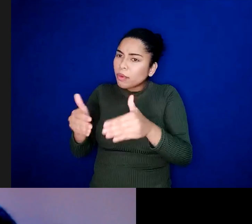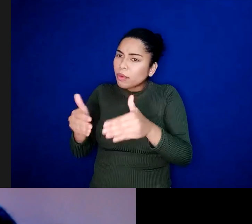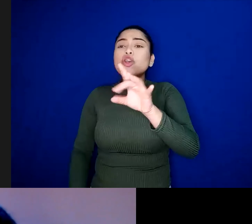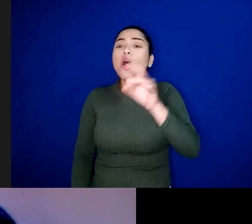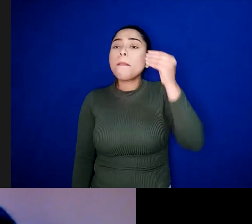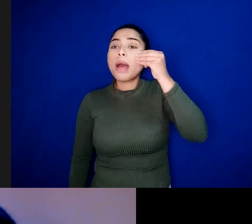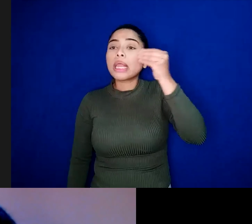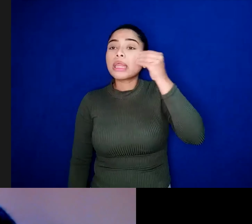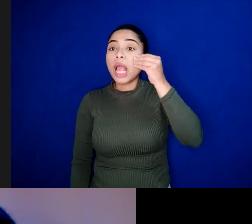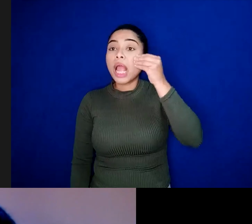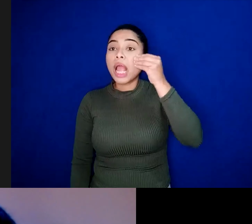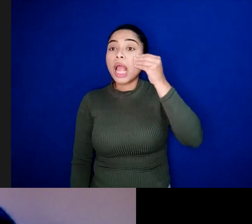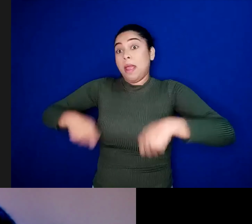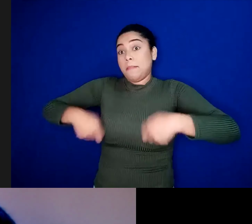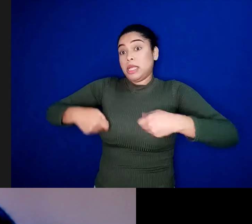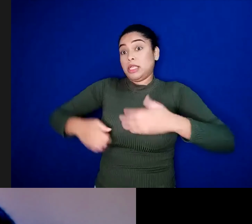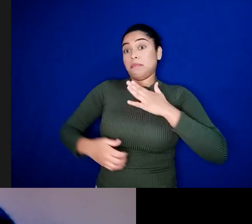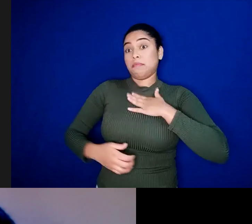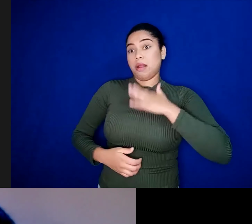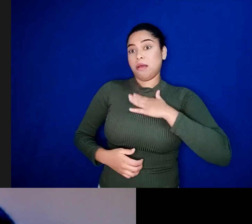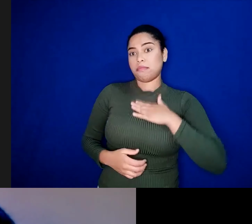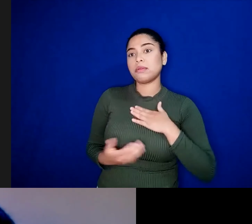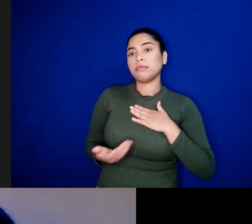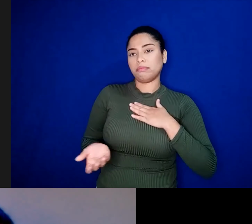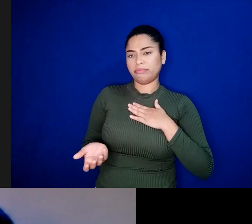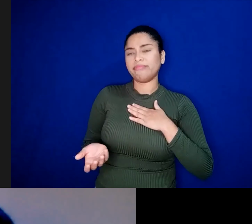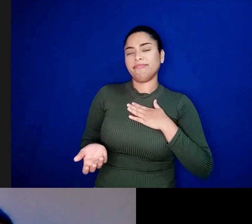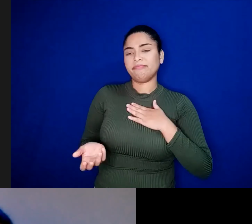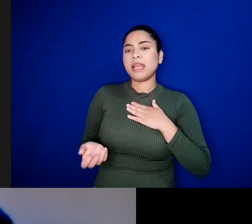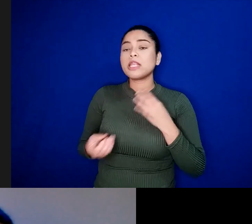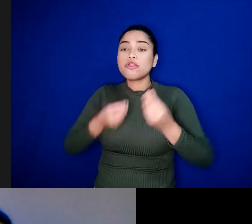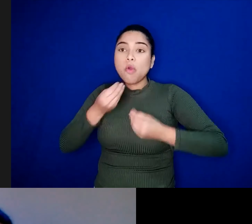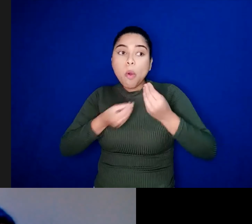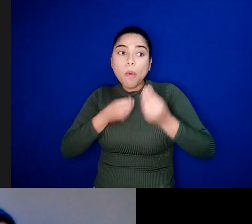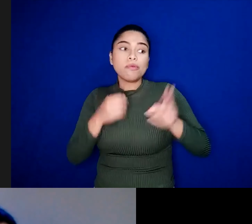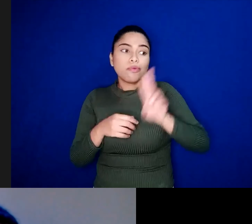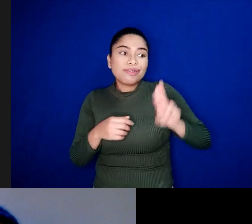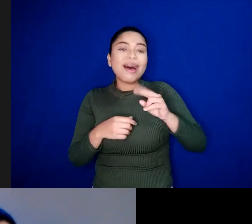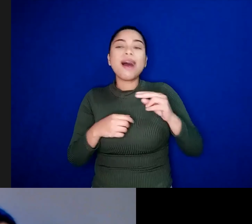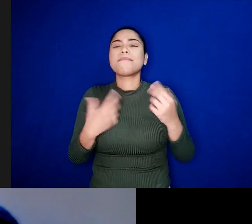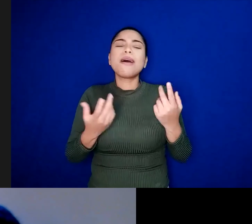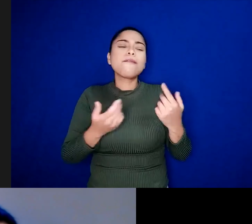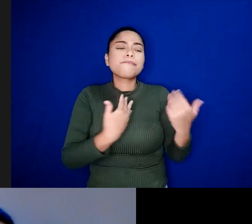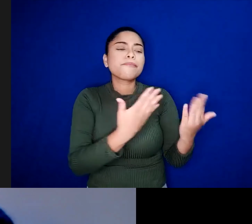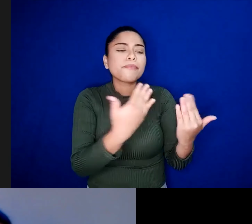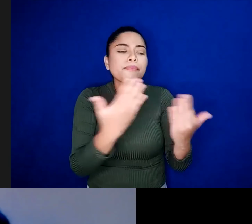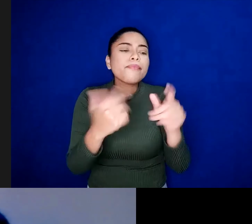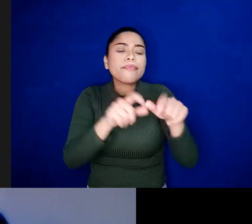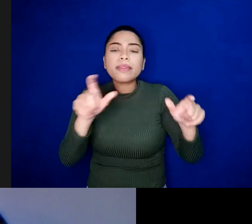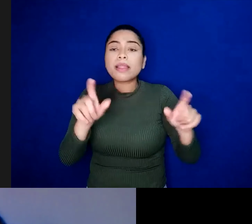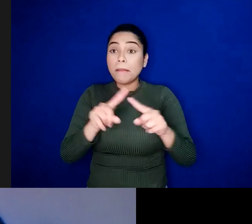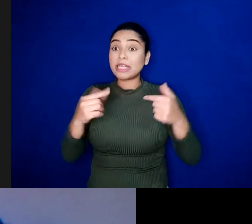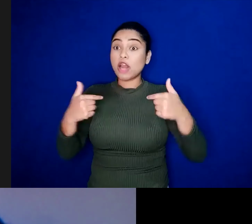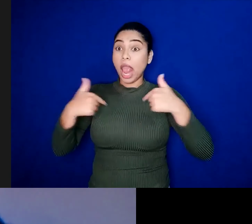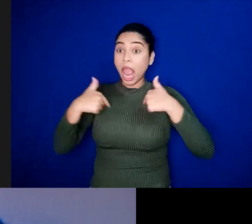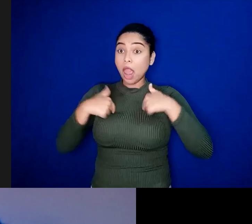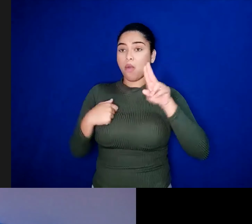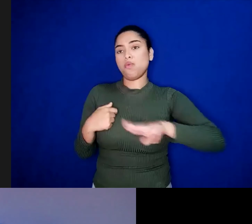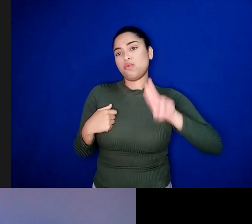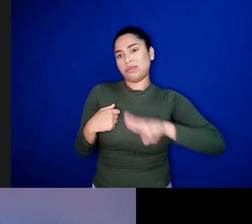necessariamente pra ti para eu aprender como elas utilizam e conversando com pessoas mas eu não faço uso de nenhum a tecnologia assistiva